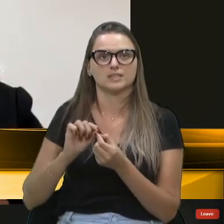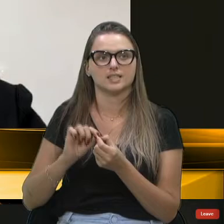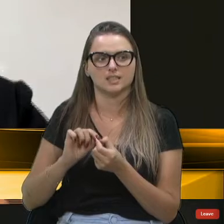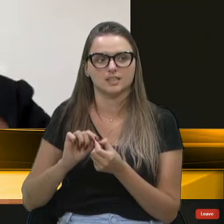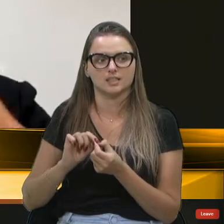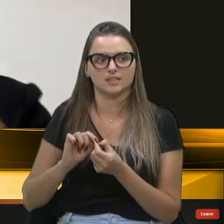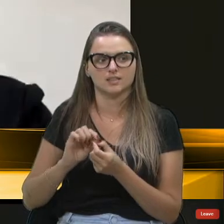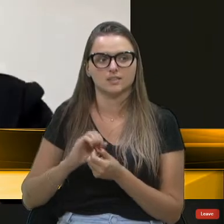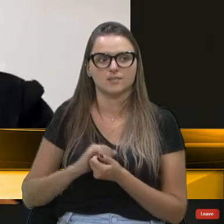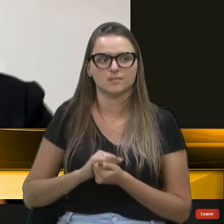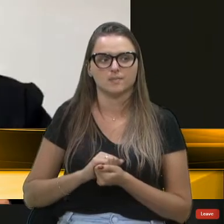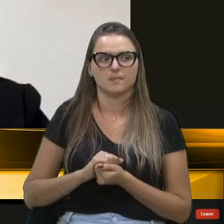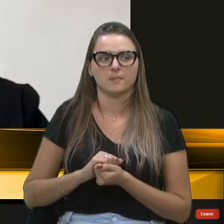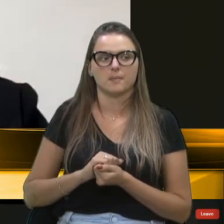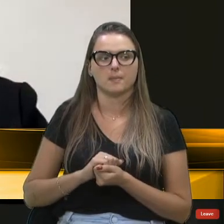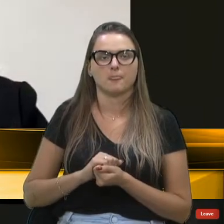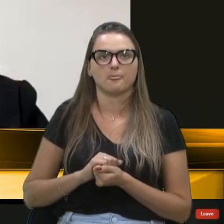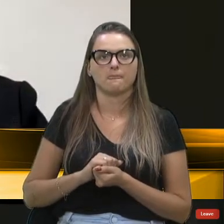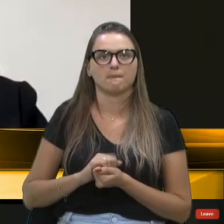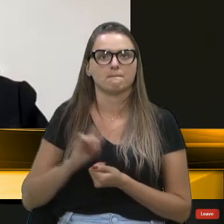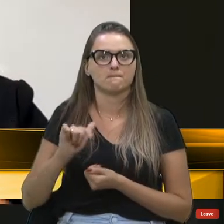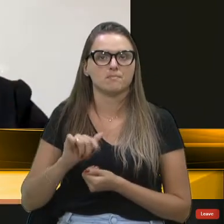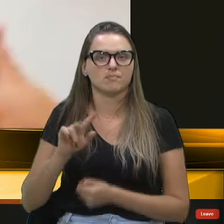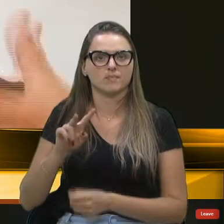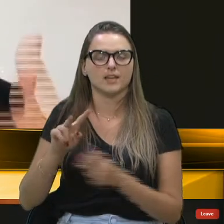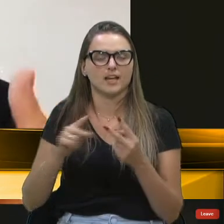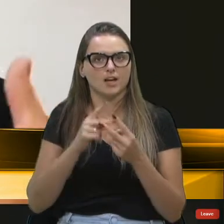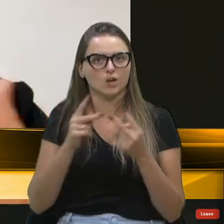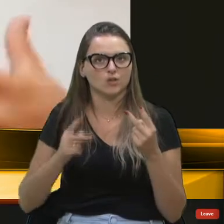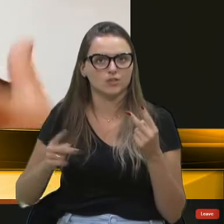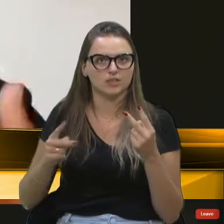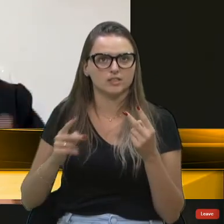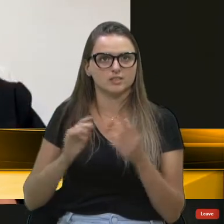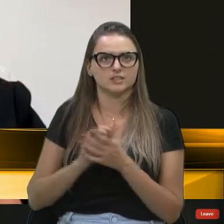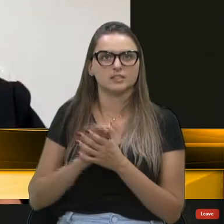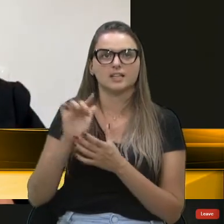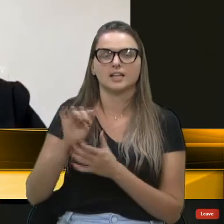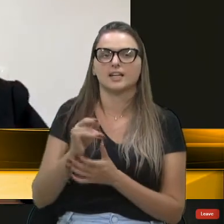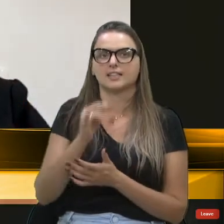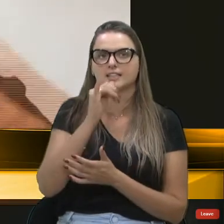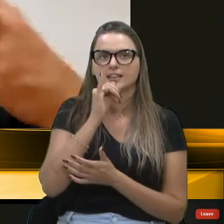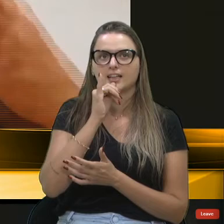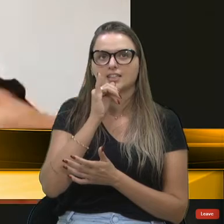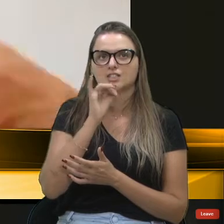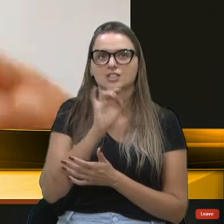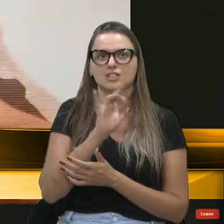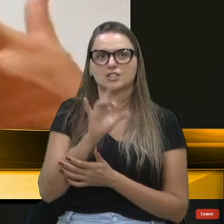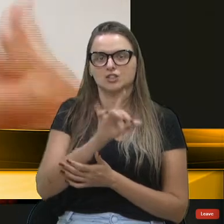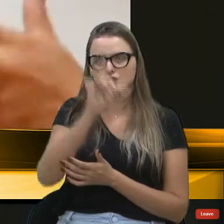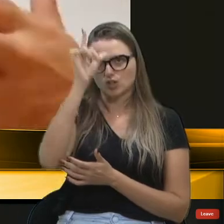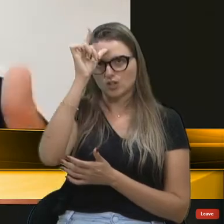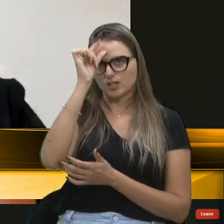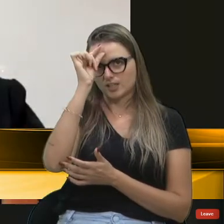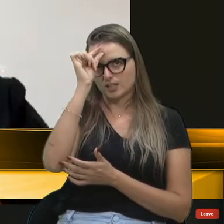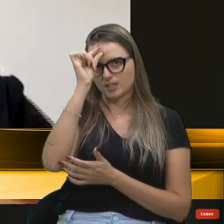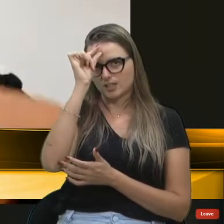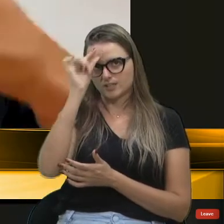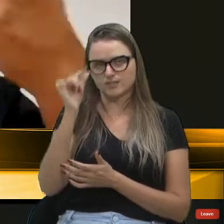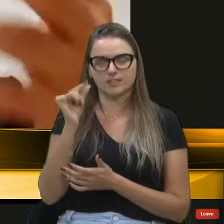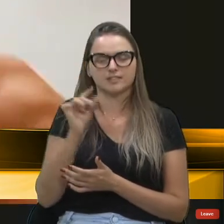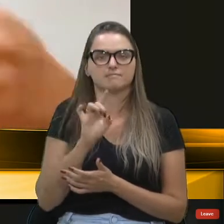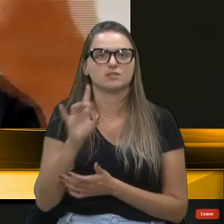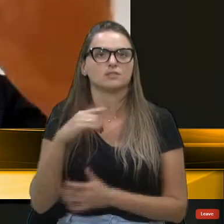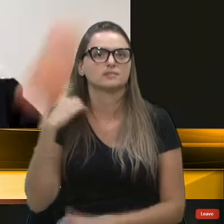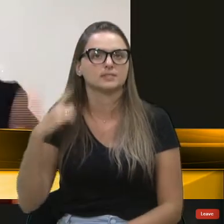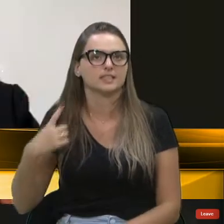vacina podem adquirir o vírus. Né? E se a gente não tiver testagem, eu volto a falar isso, que parece que está ecoando as nossas falas, vereadora